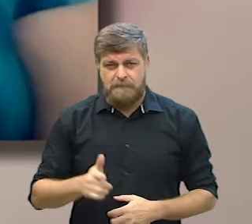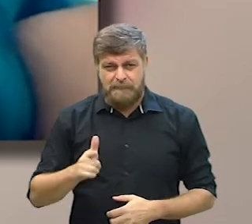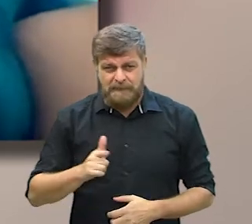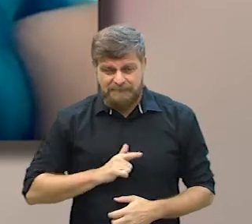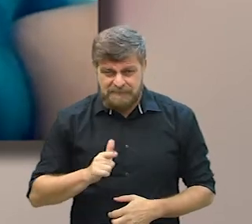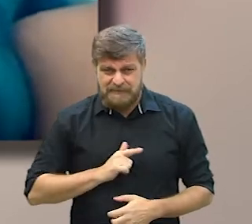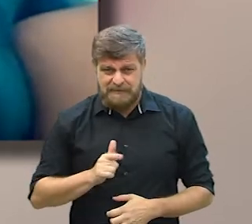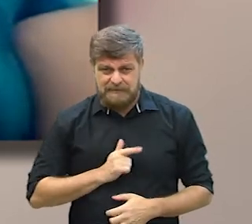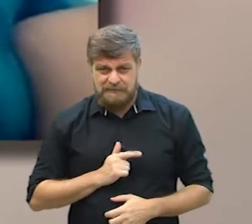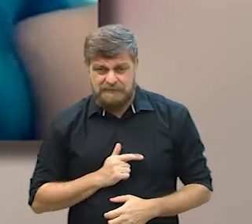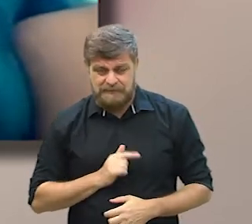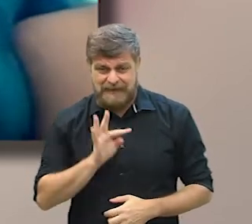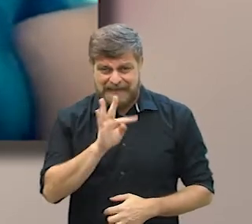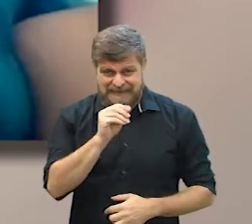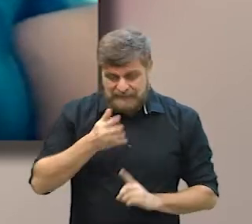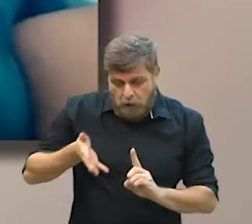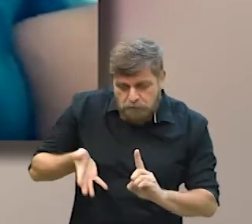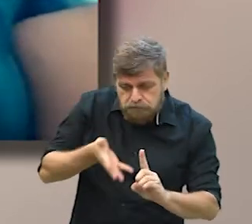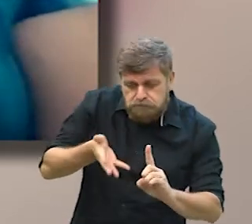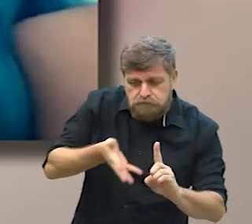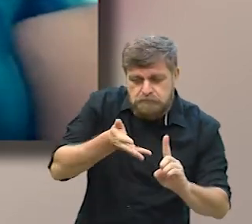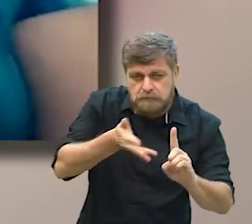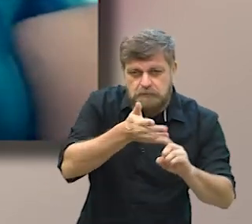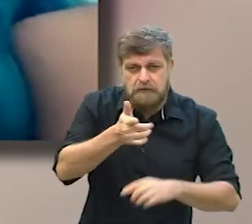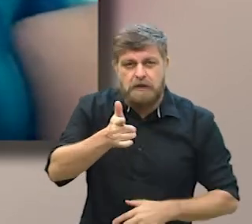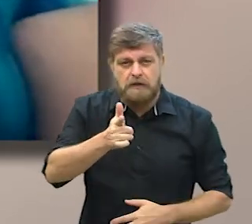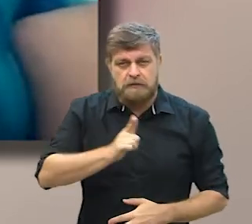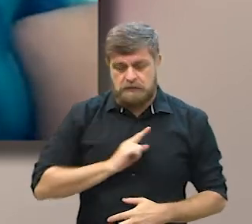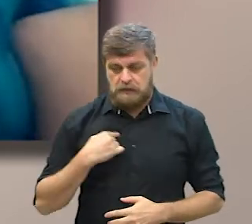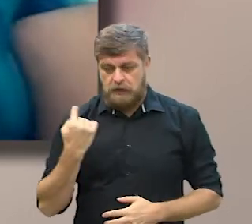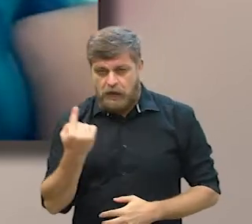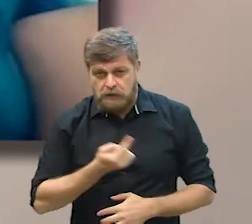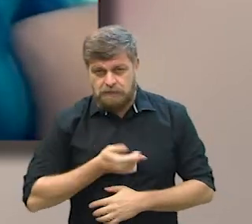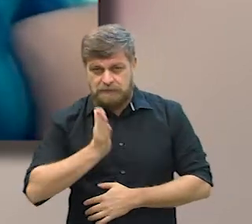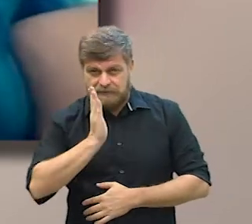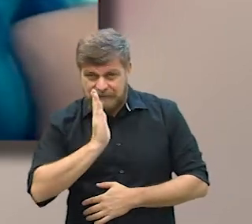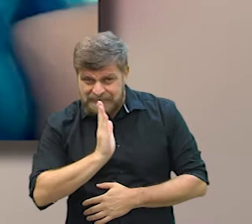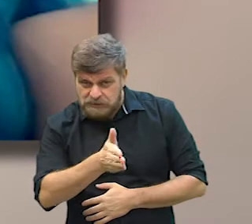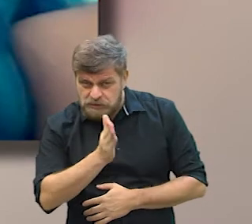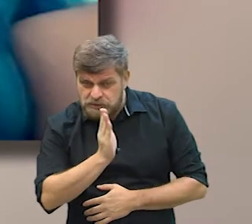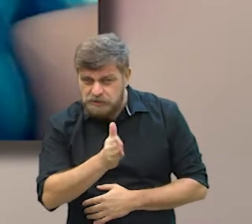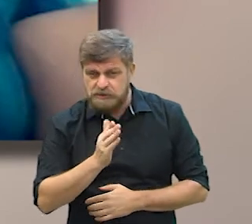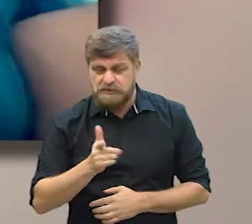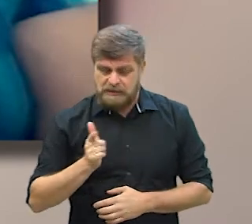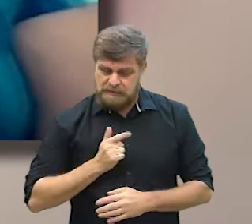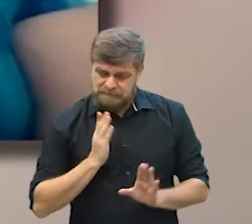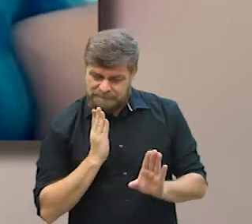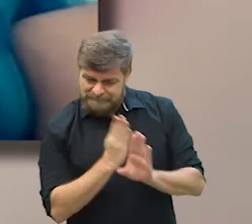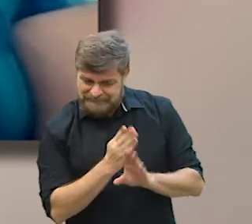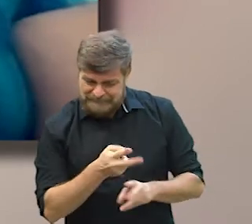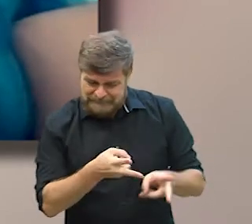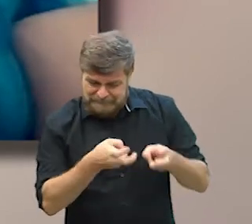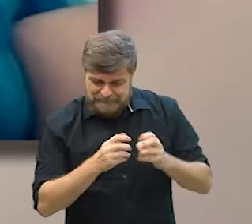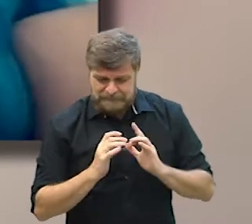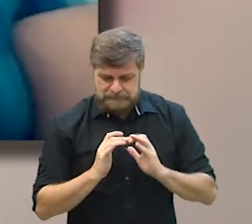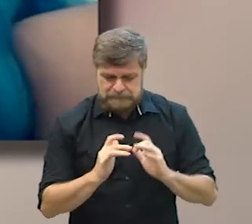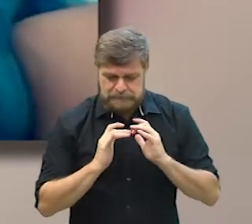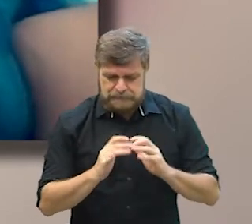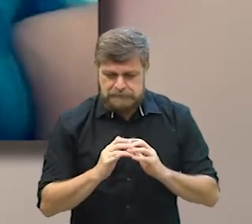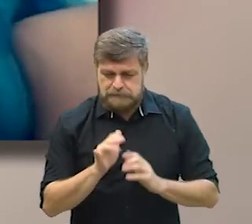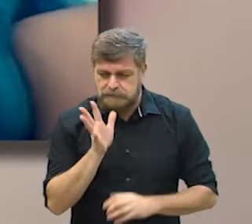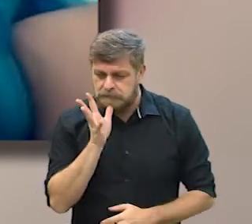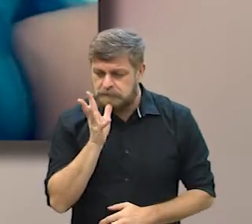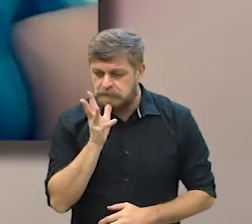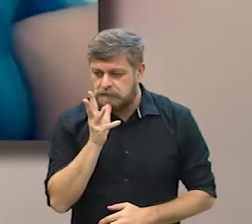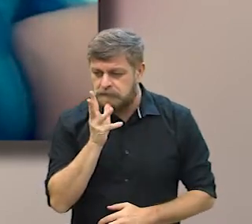Então, dentro da terapia ocupacional, além do que a gente já vê realmente, porque vai ter um atraso